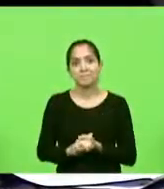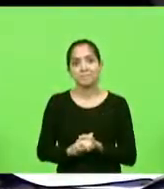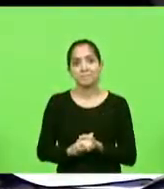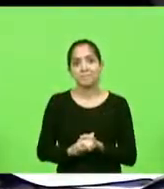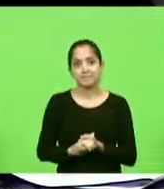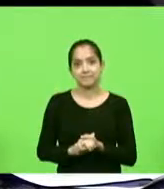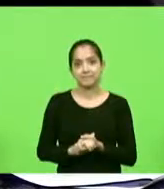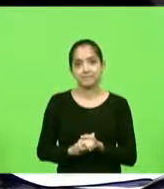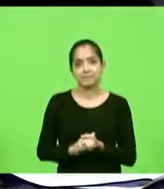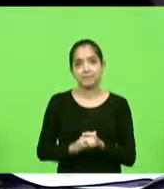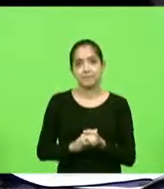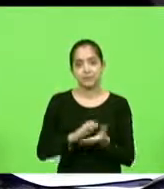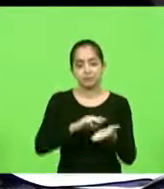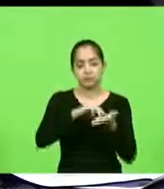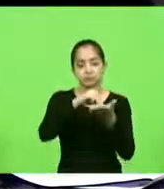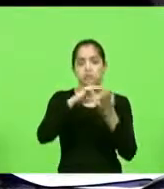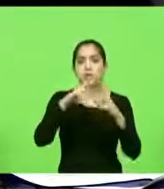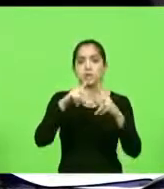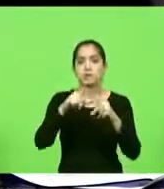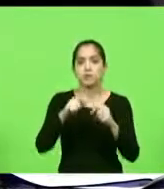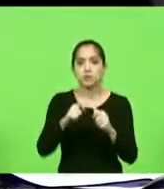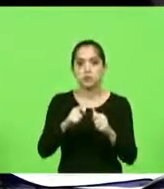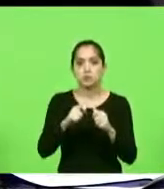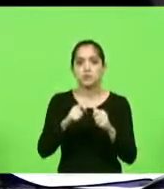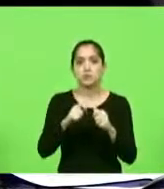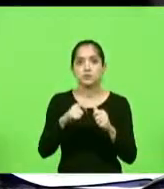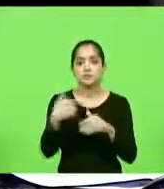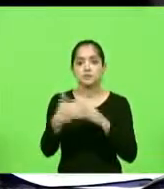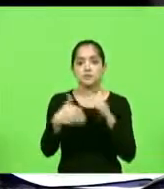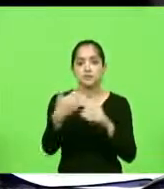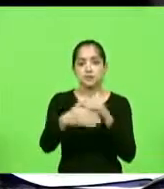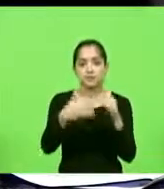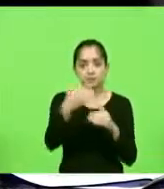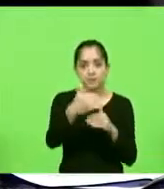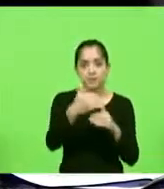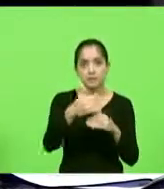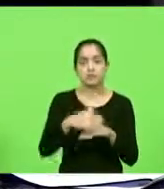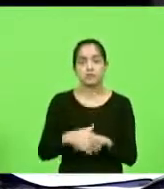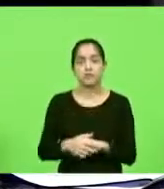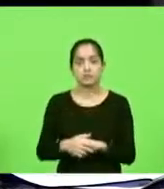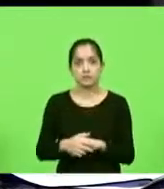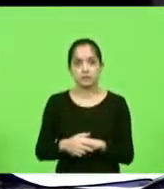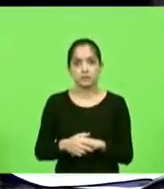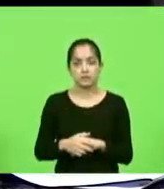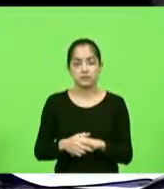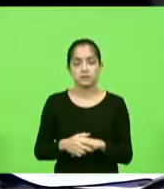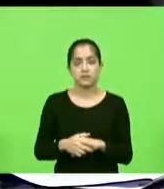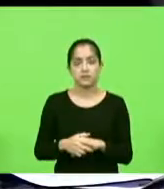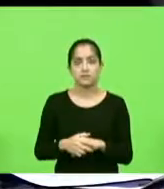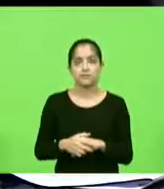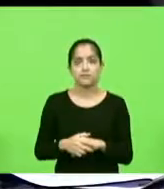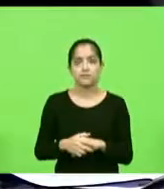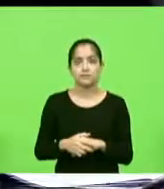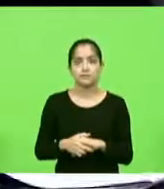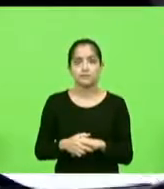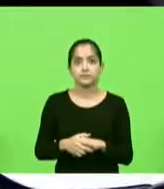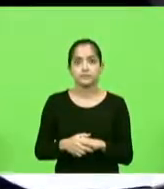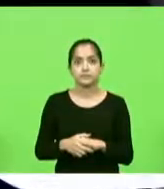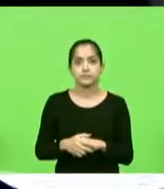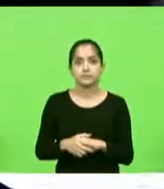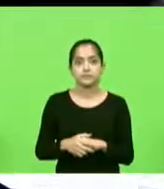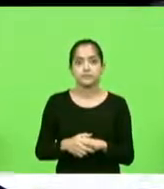para as demais moções, para todas elas. Tramita na corregedoria da Faz cada coisa, né?